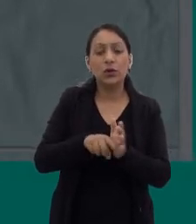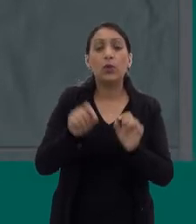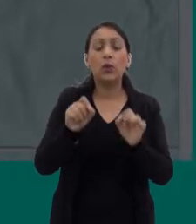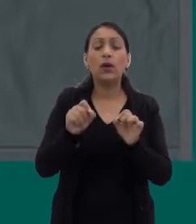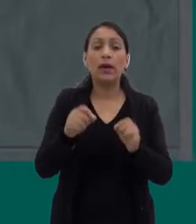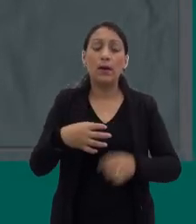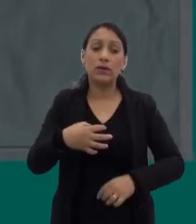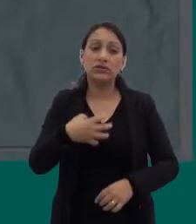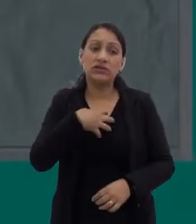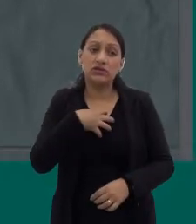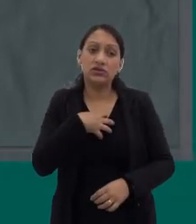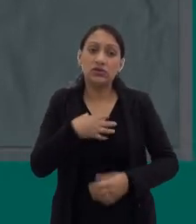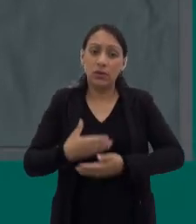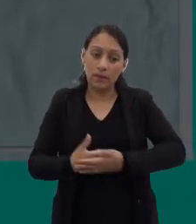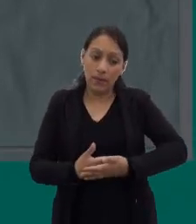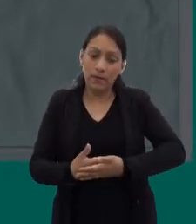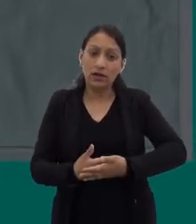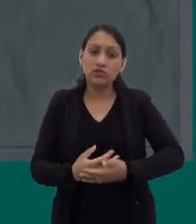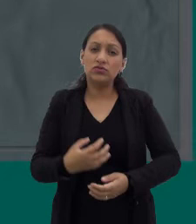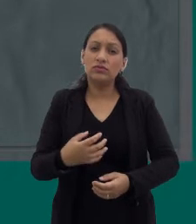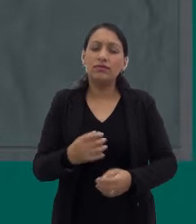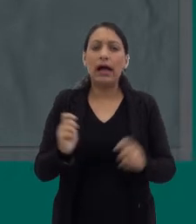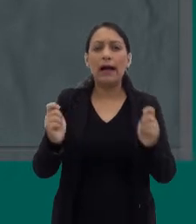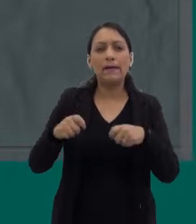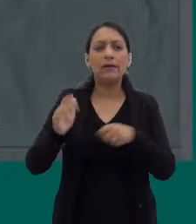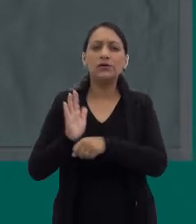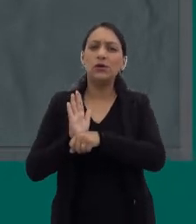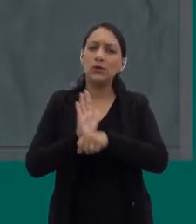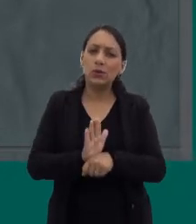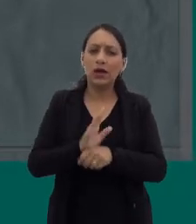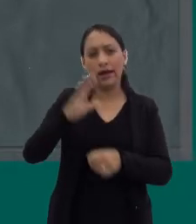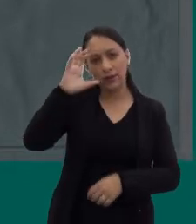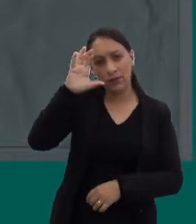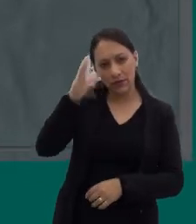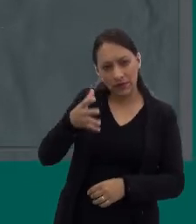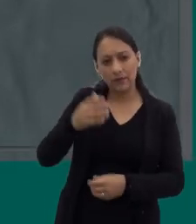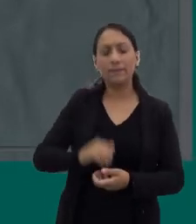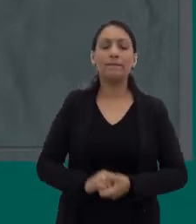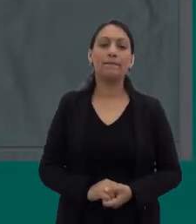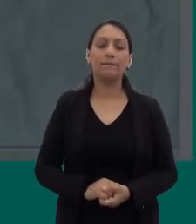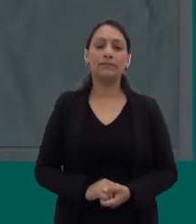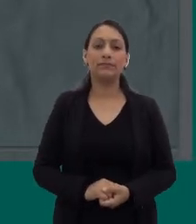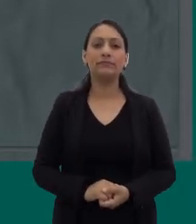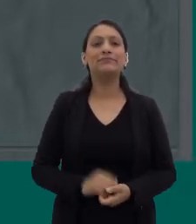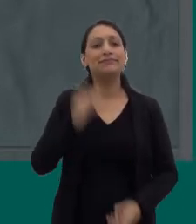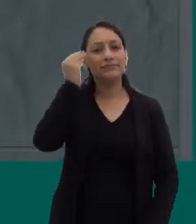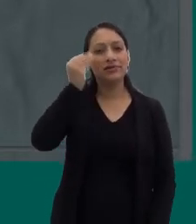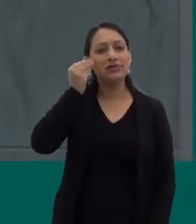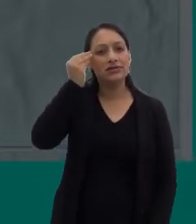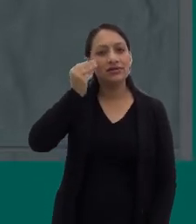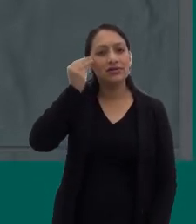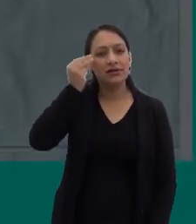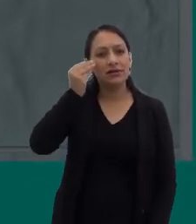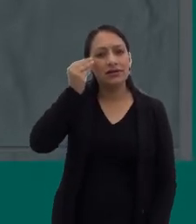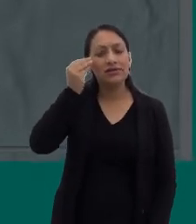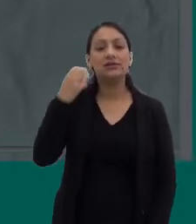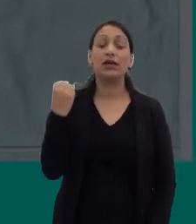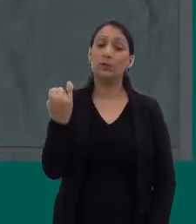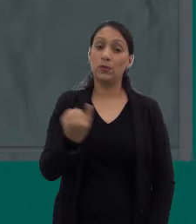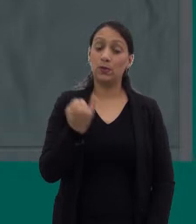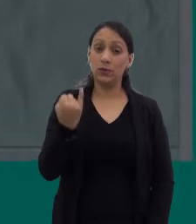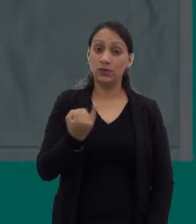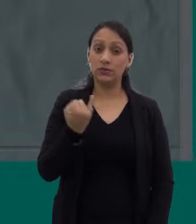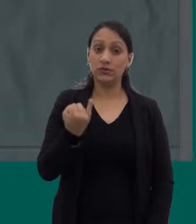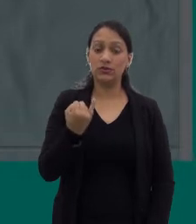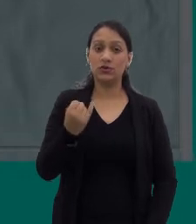sentindo como uma maneira de ajudá-la a resolver. Né? E dessa experiência fica algo muito importante,